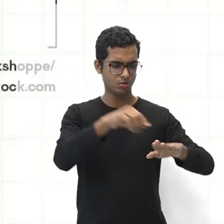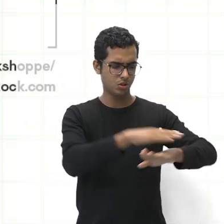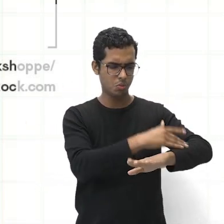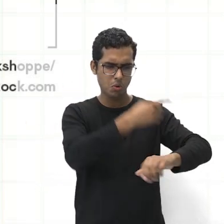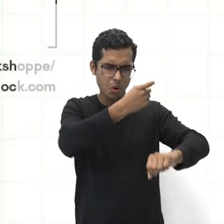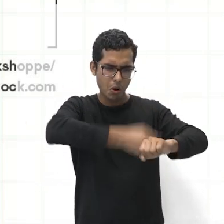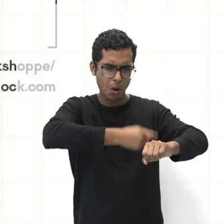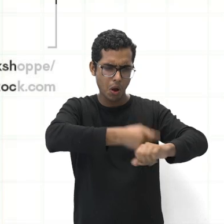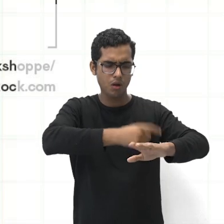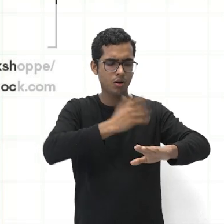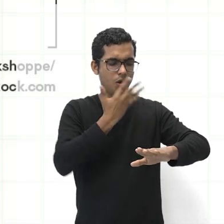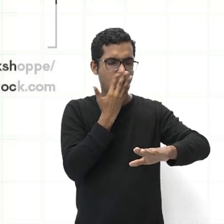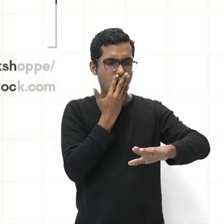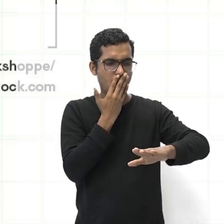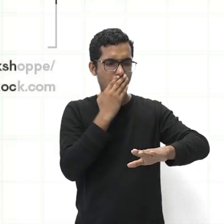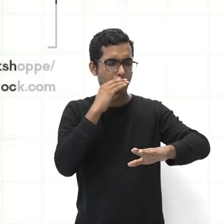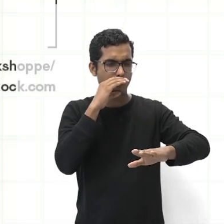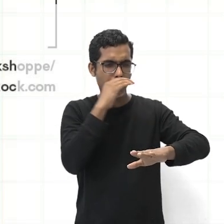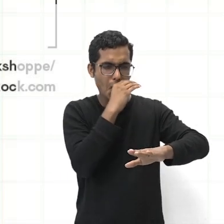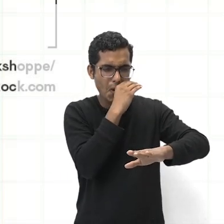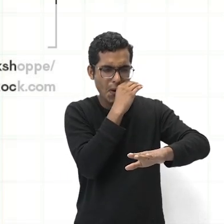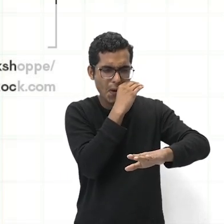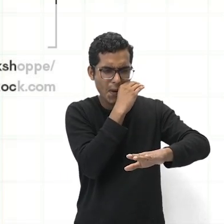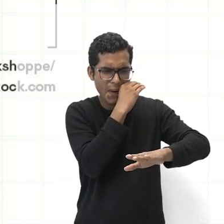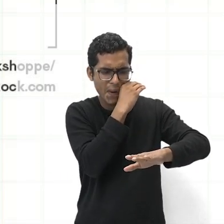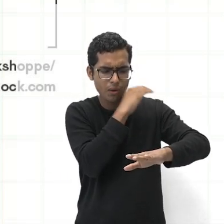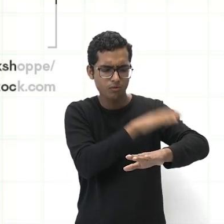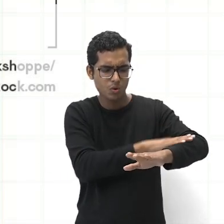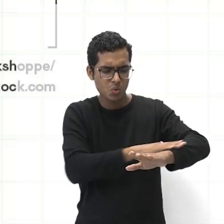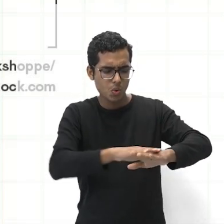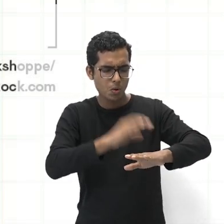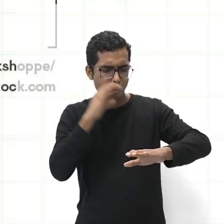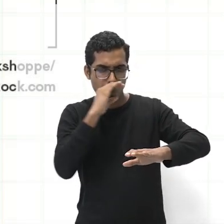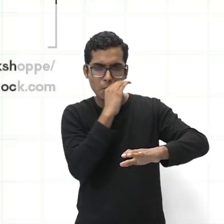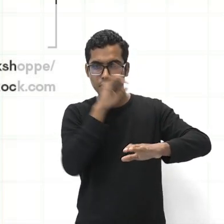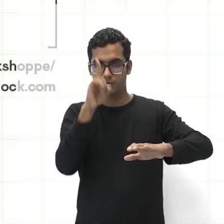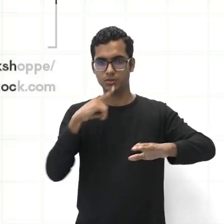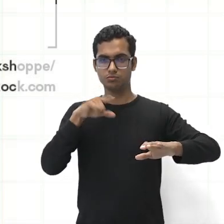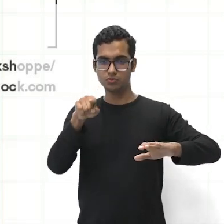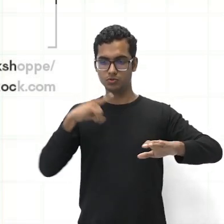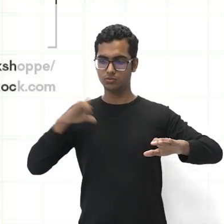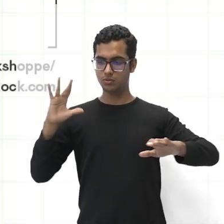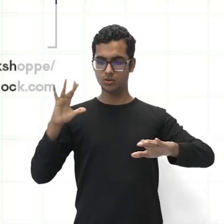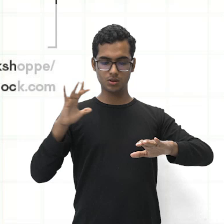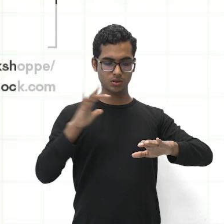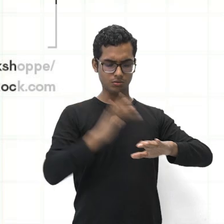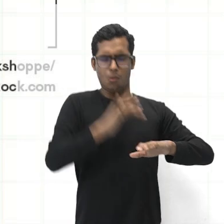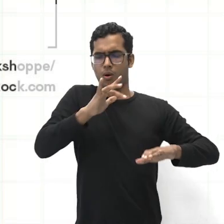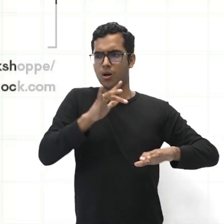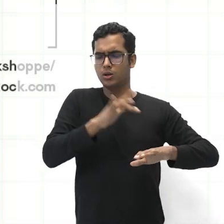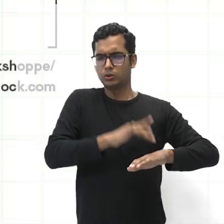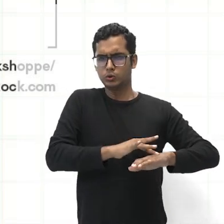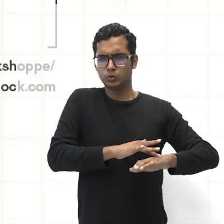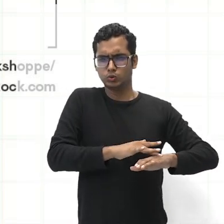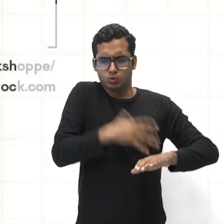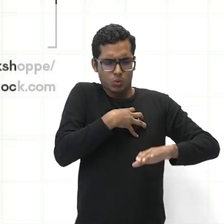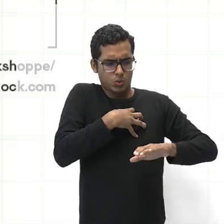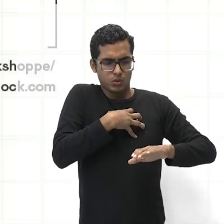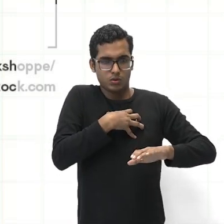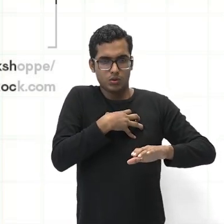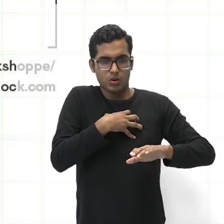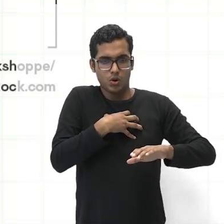dedo, você tem aqui um processo de informação que vai dizer para você que está